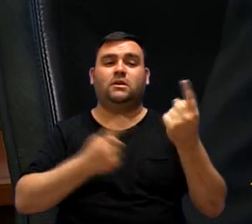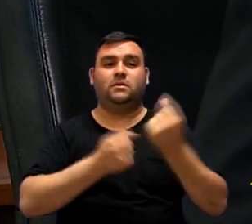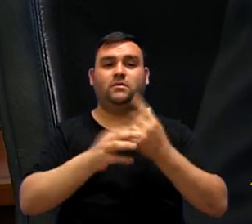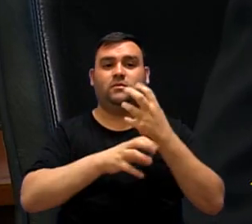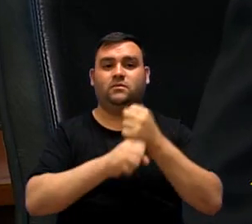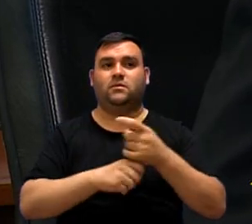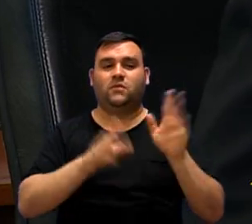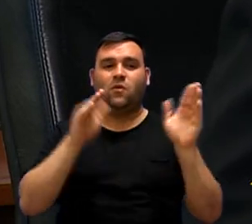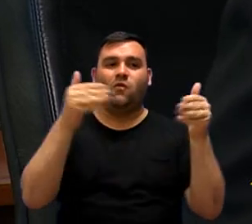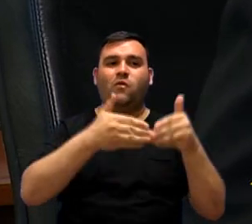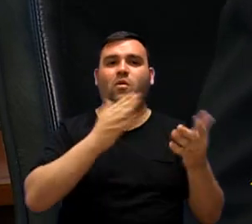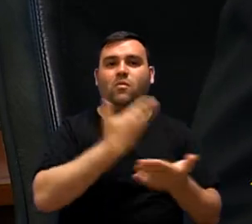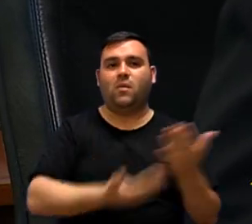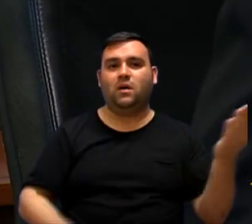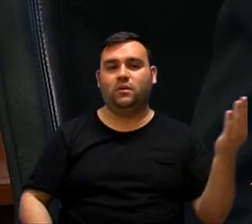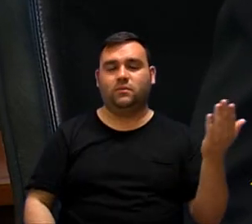orçamento.